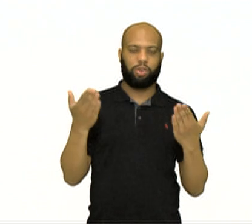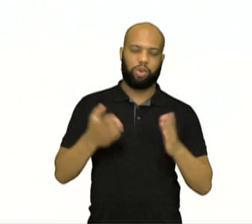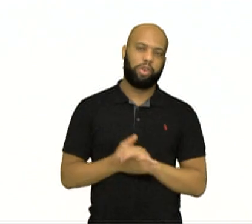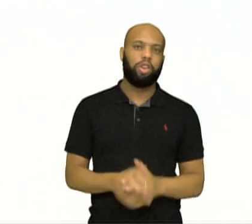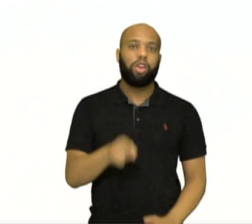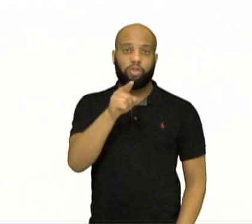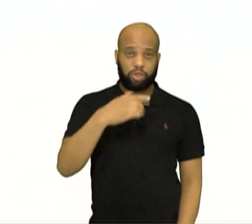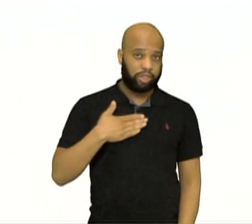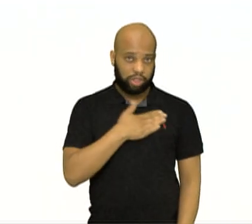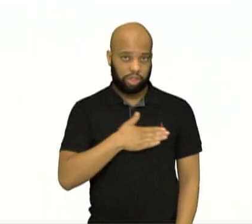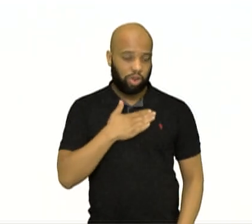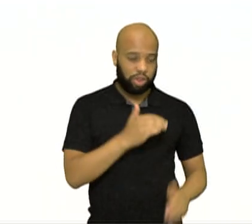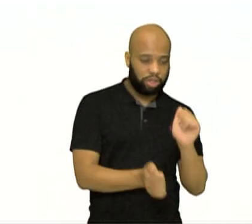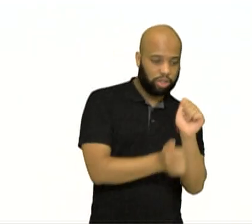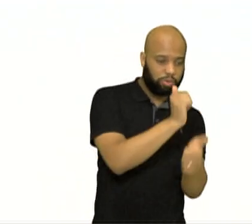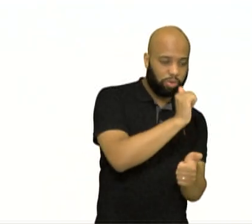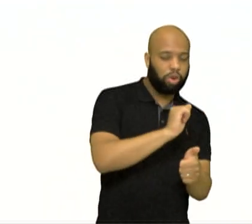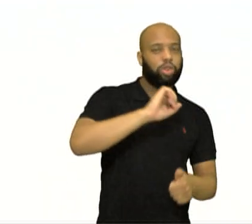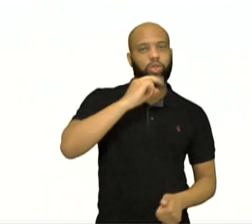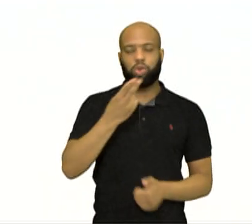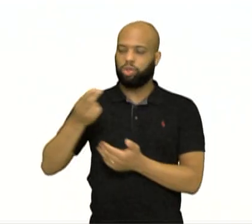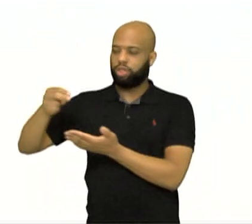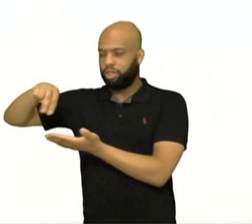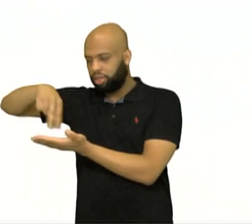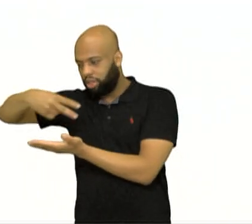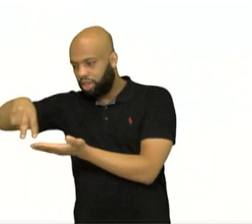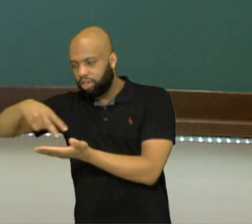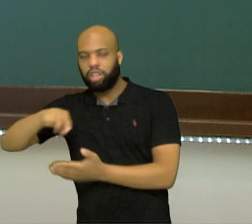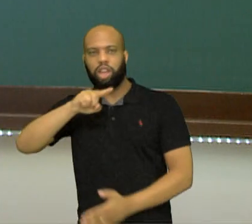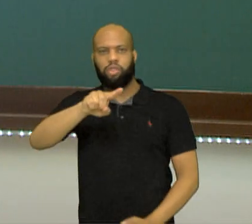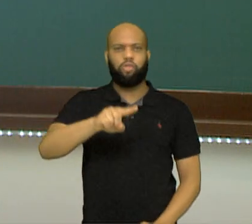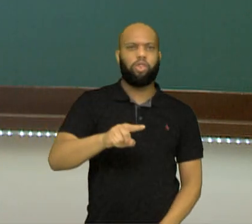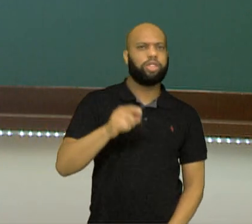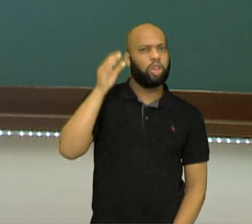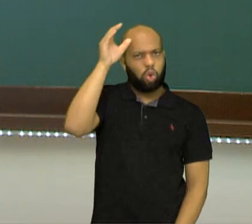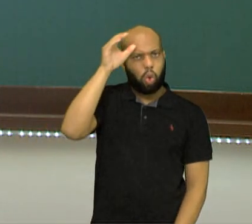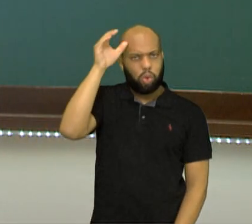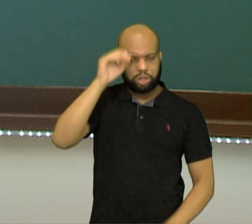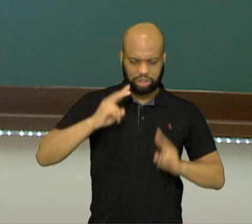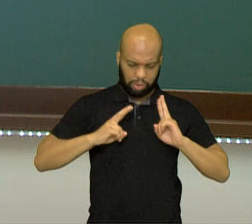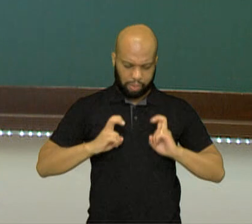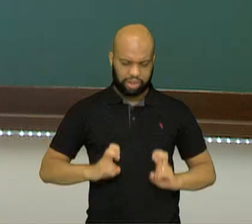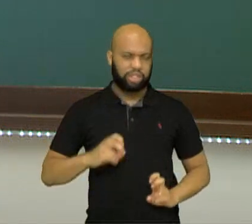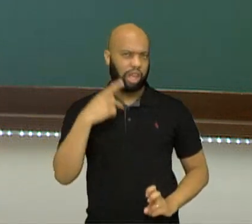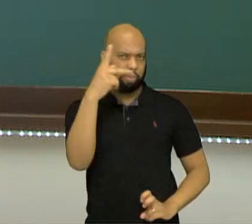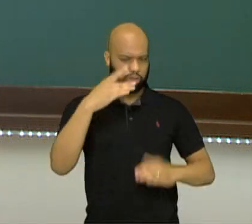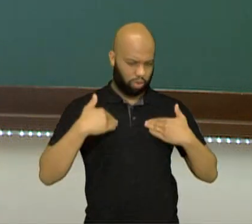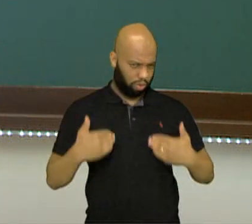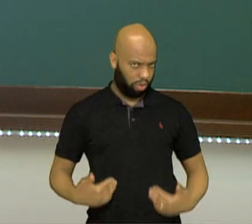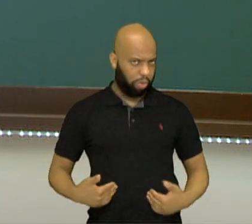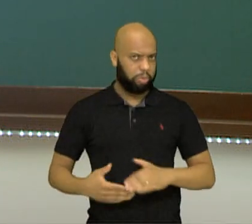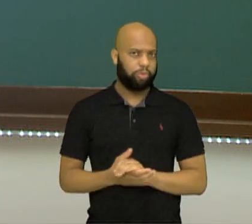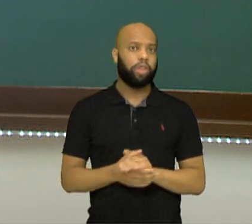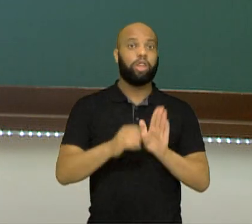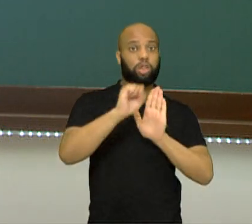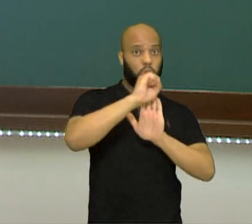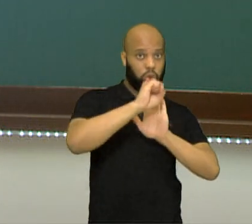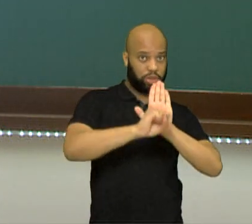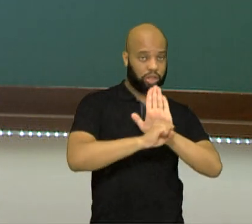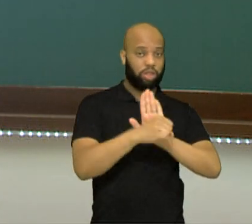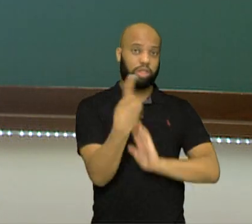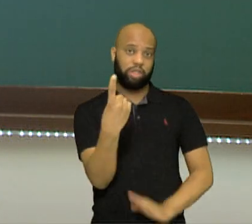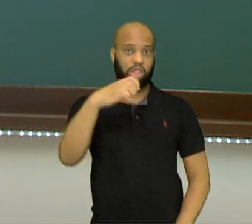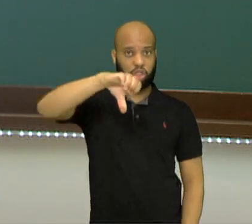gosta de esportes ou de dançar? Você tem consciência de sua postura corporal? No século XIX, a